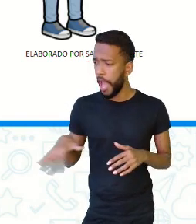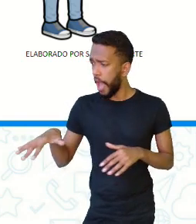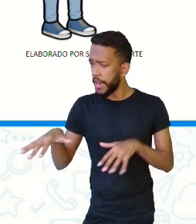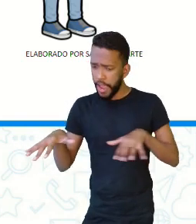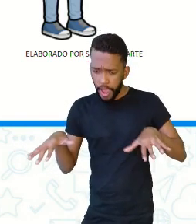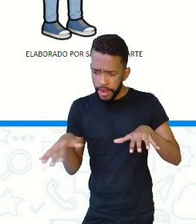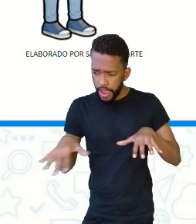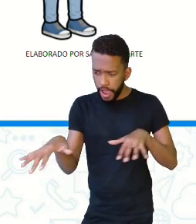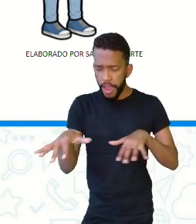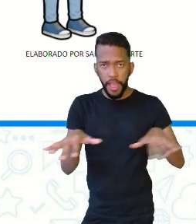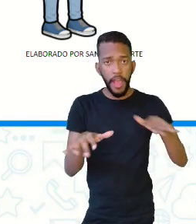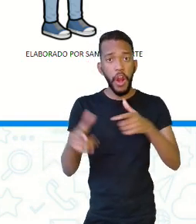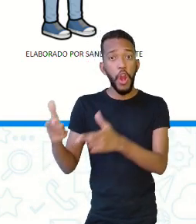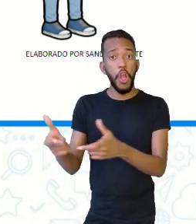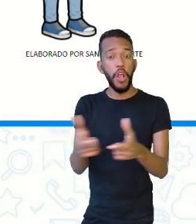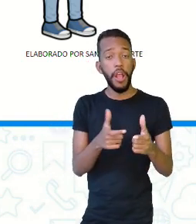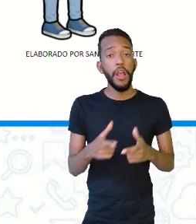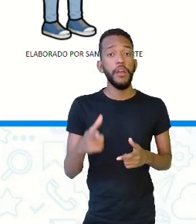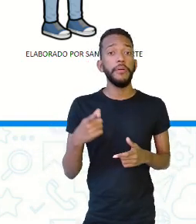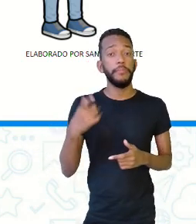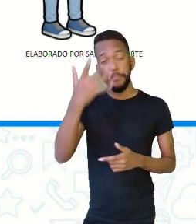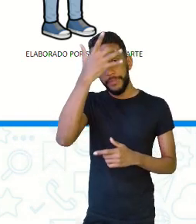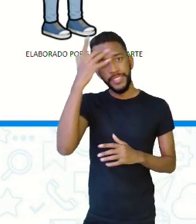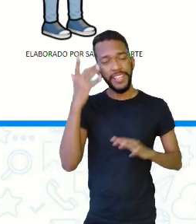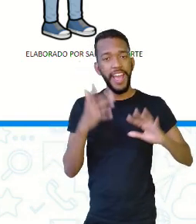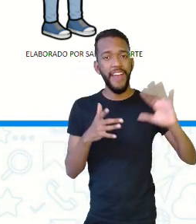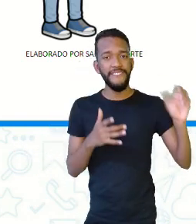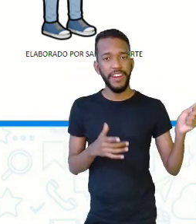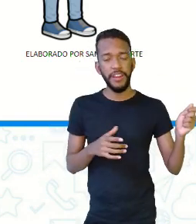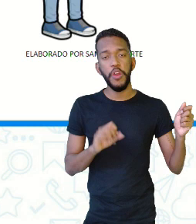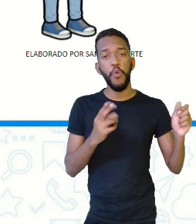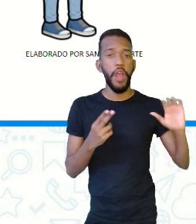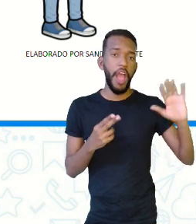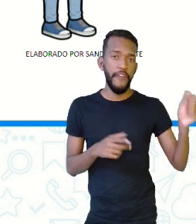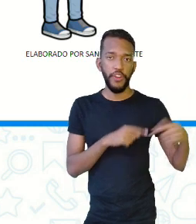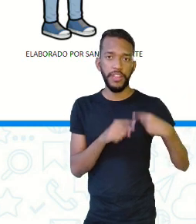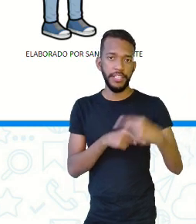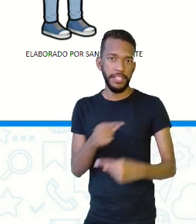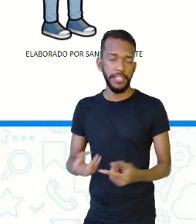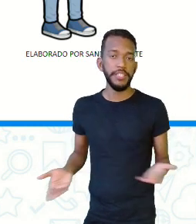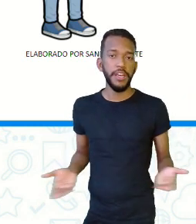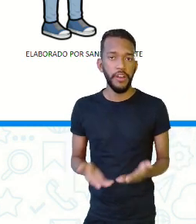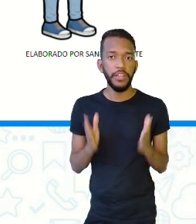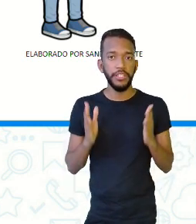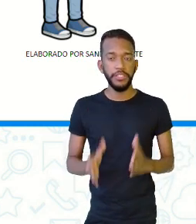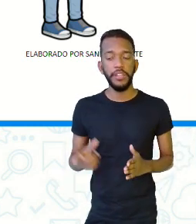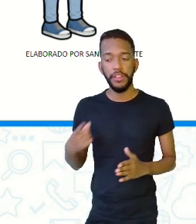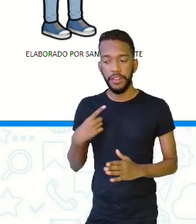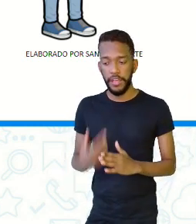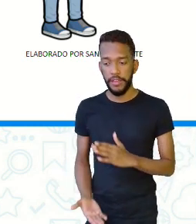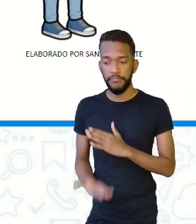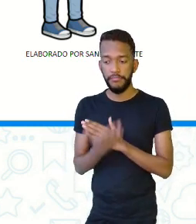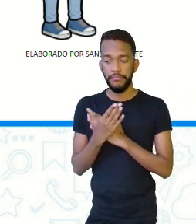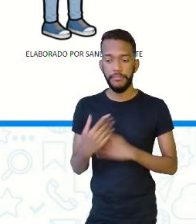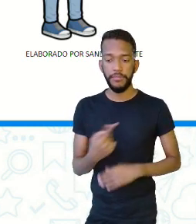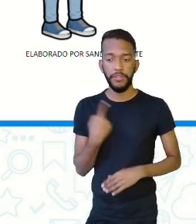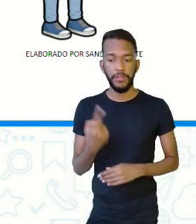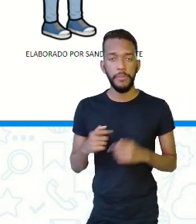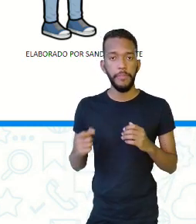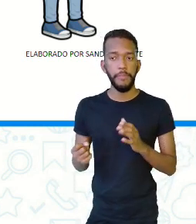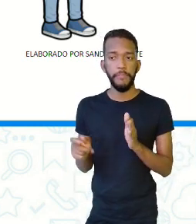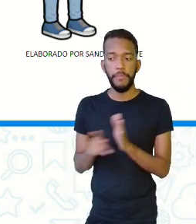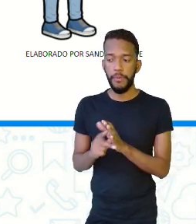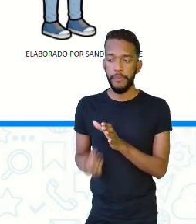outras áreas, em que outros locais os africanos ou afrodescendentes agora colaboraram com a formação do povo